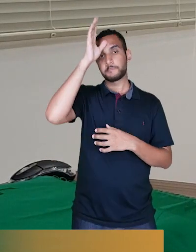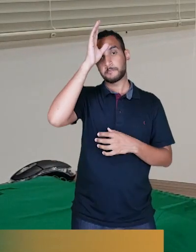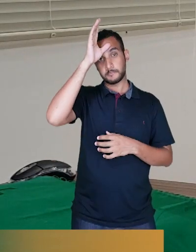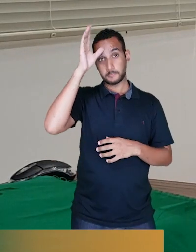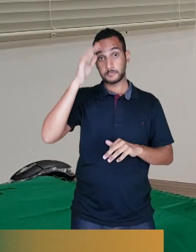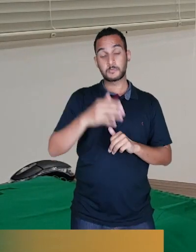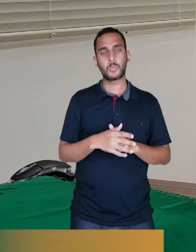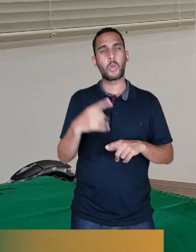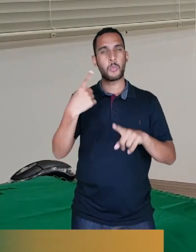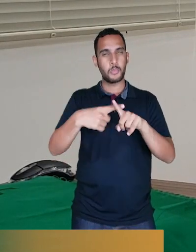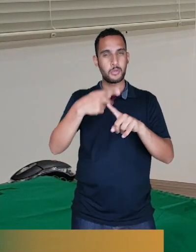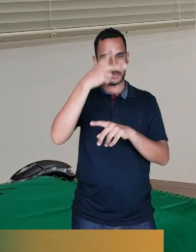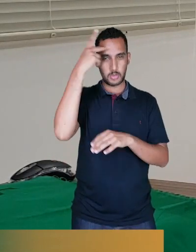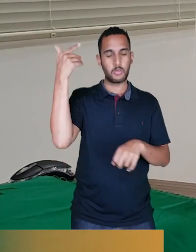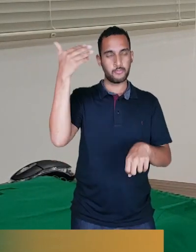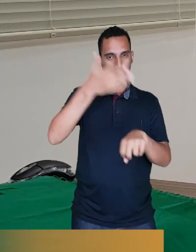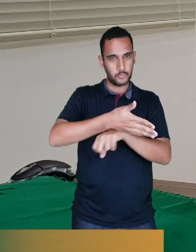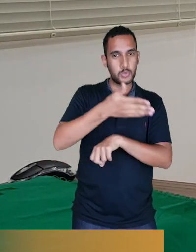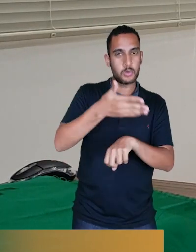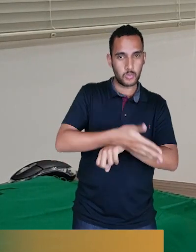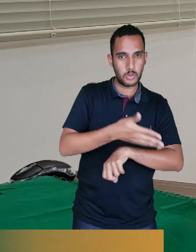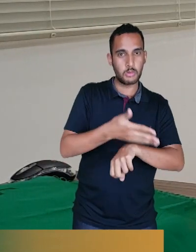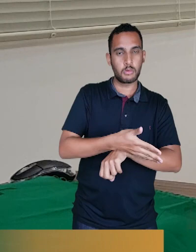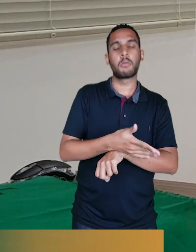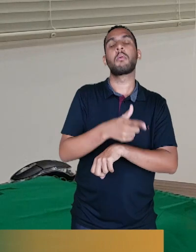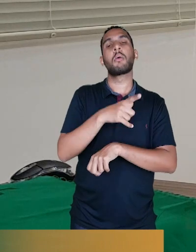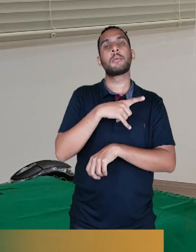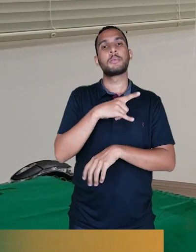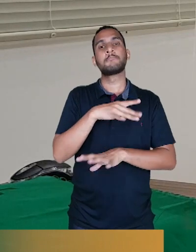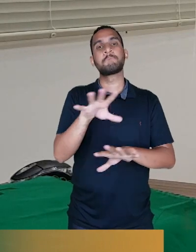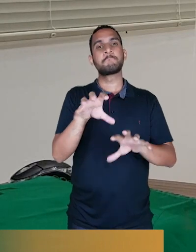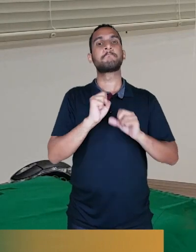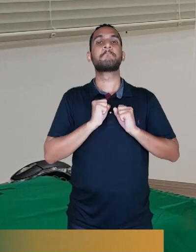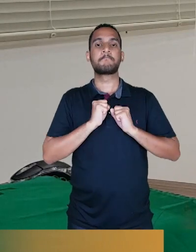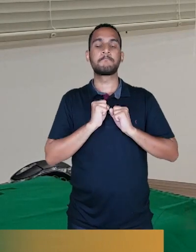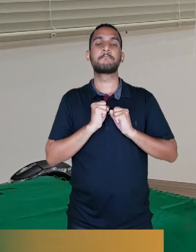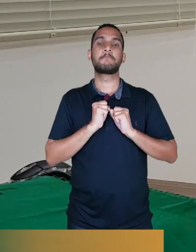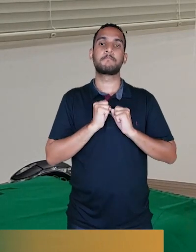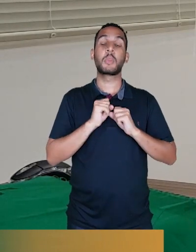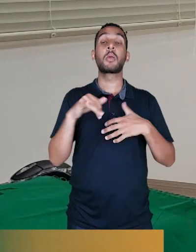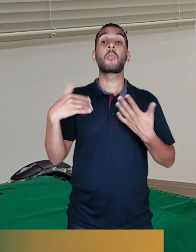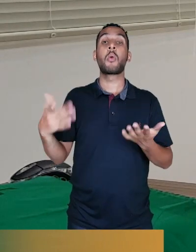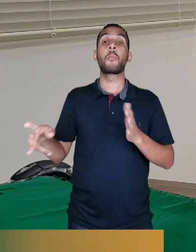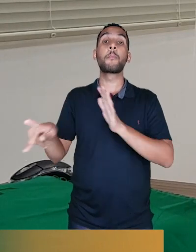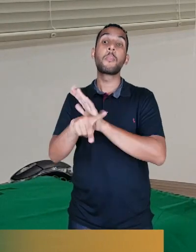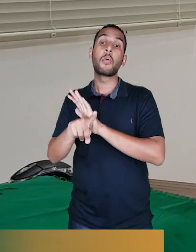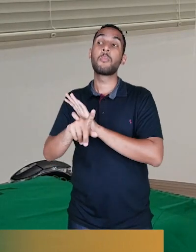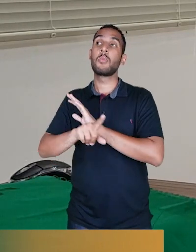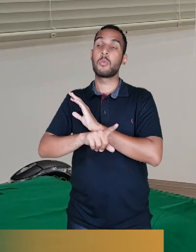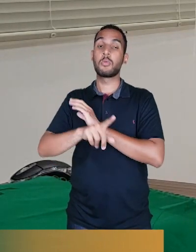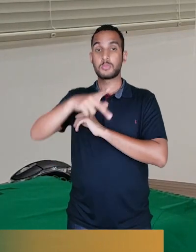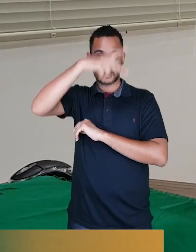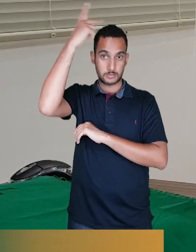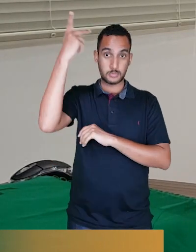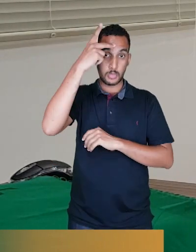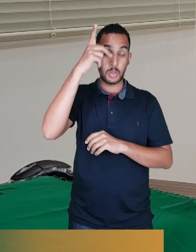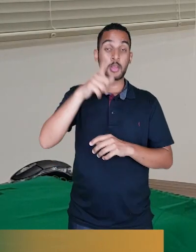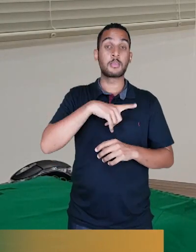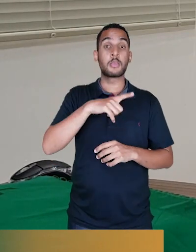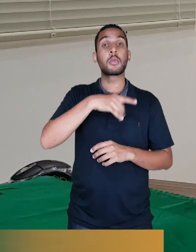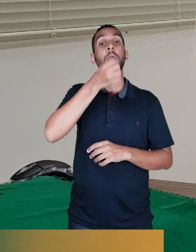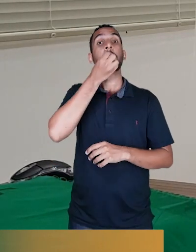valores cristãos porque quem frequenta a nossa casa bebe da fonte e qual é a fonte do dom bosco